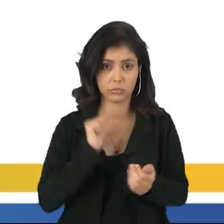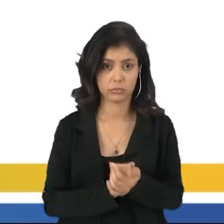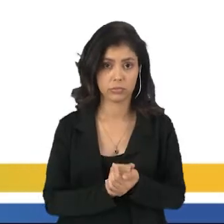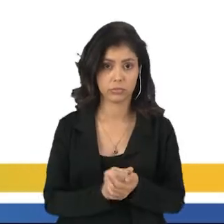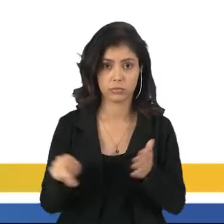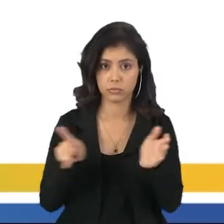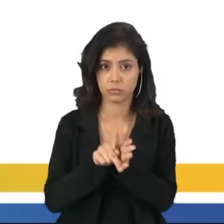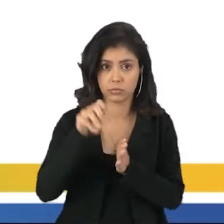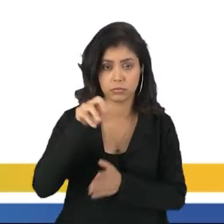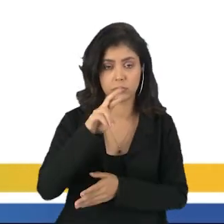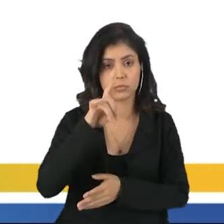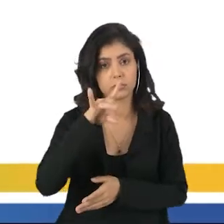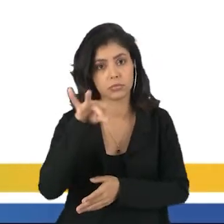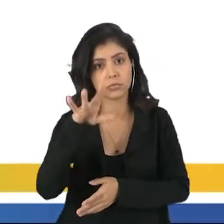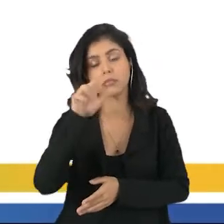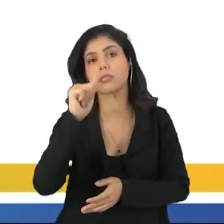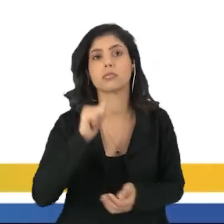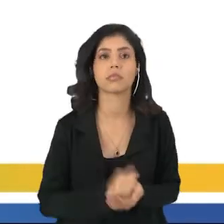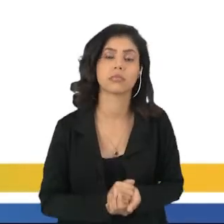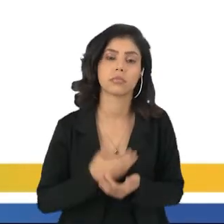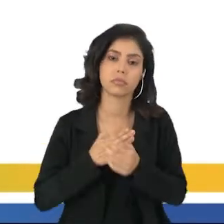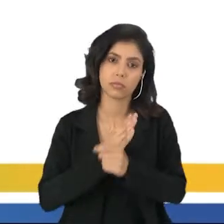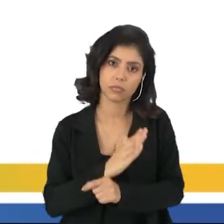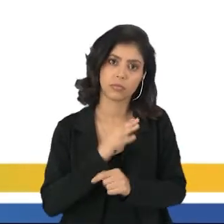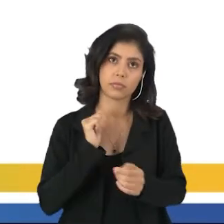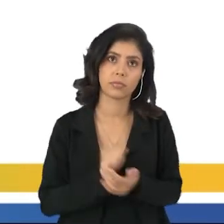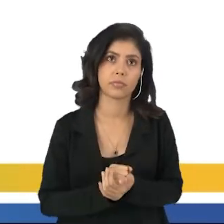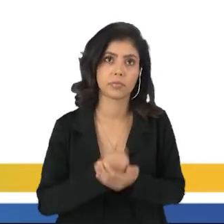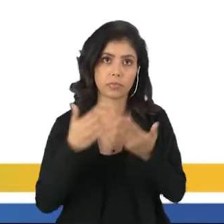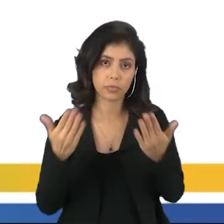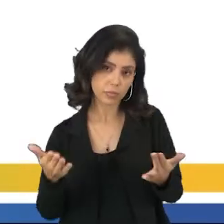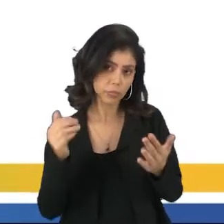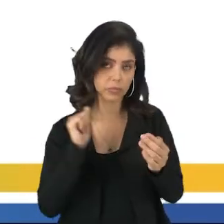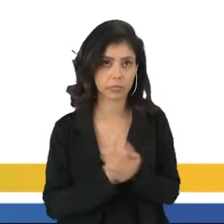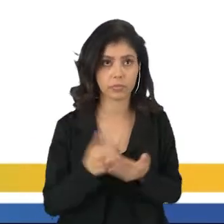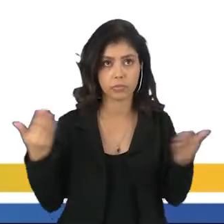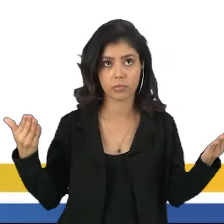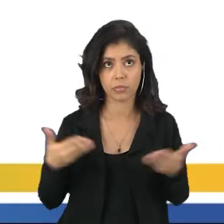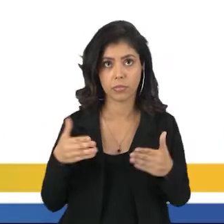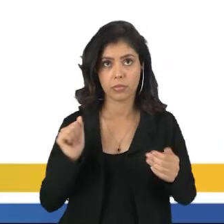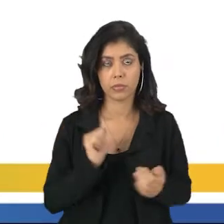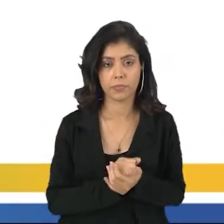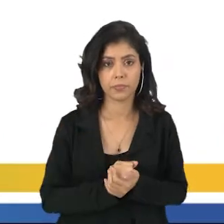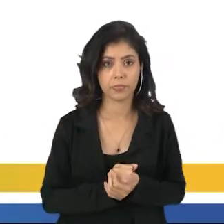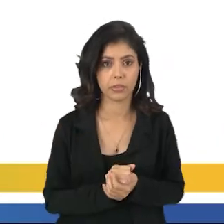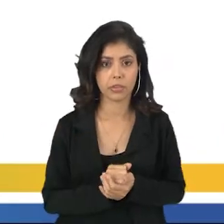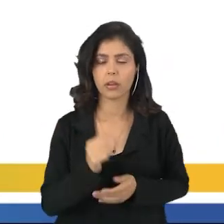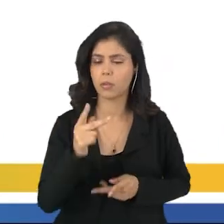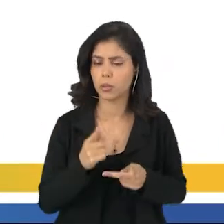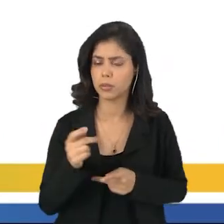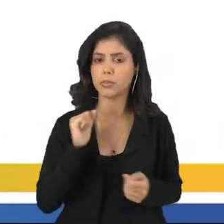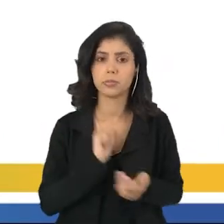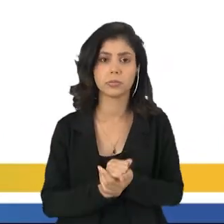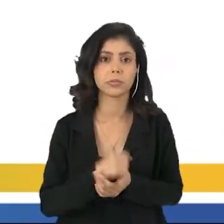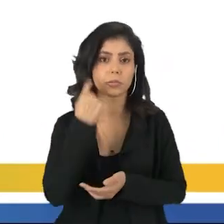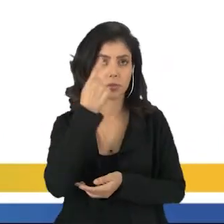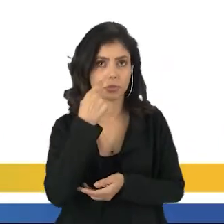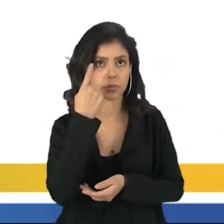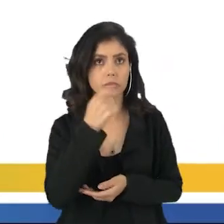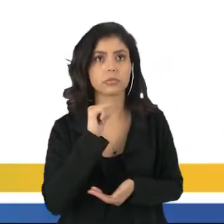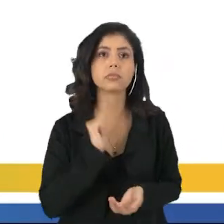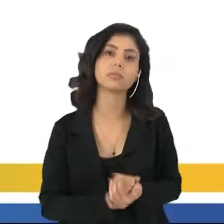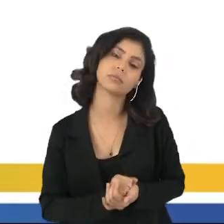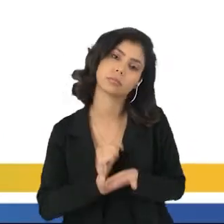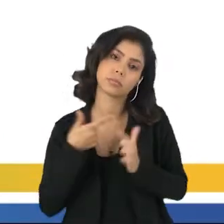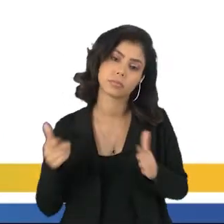pela miscigenação da qual passamos. E agora, sobre a participação da Espanha, veja que